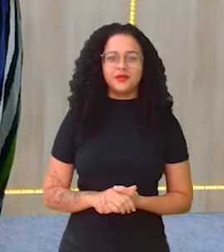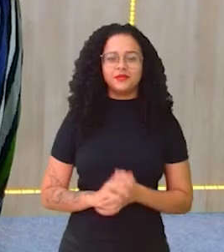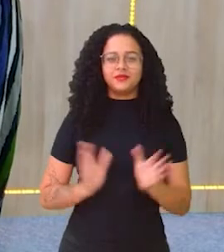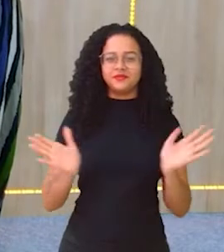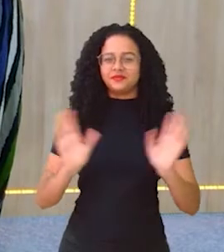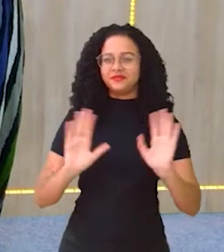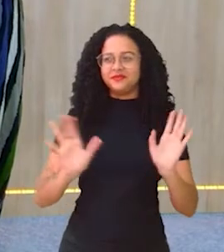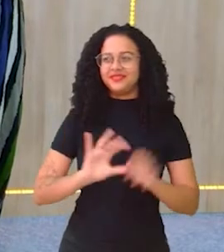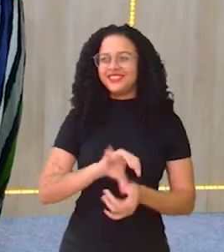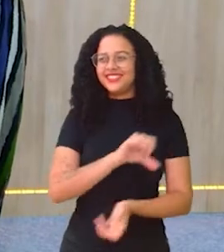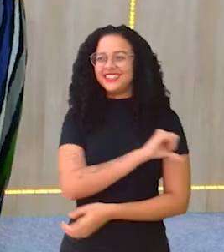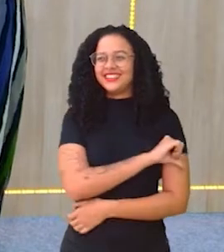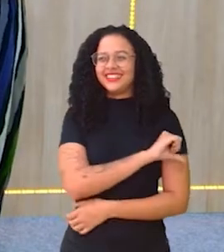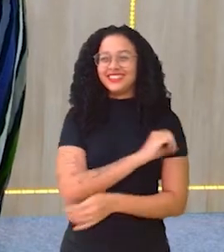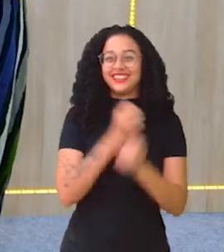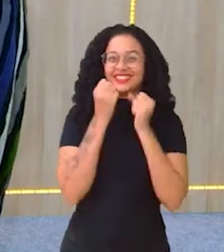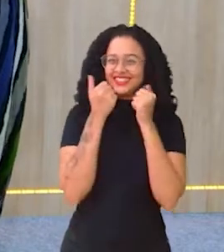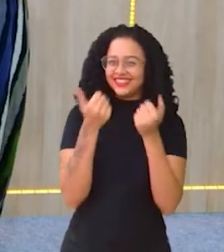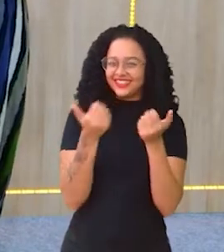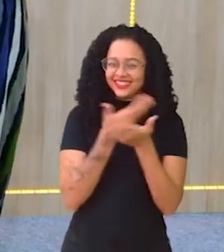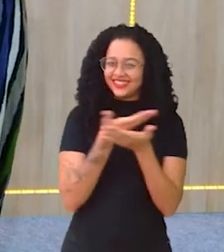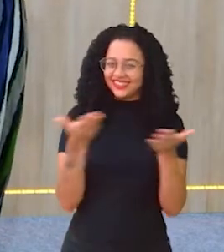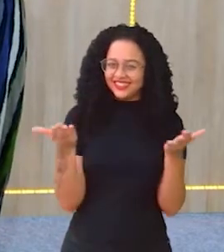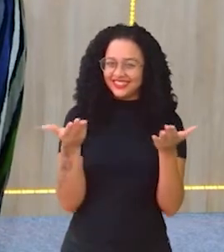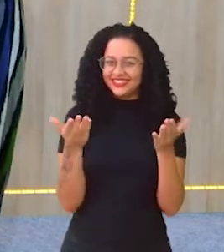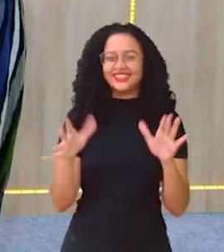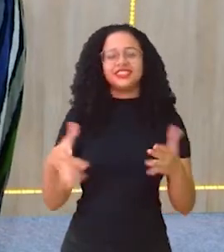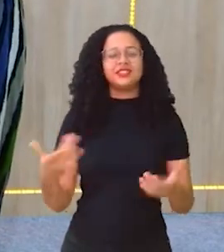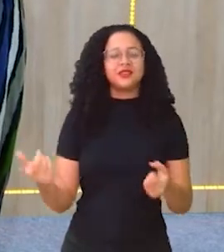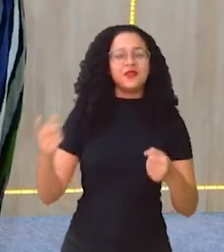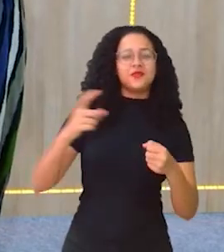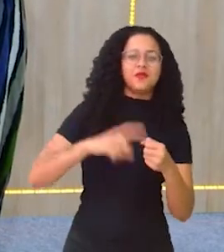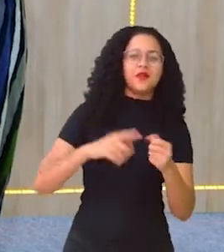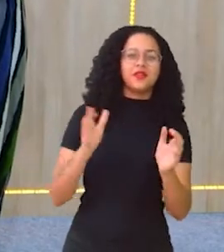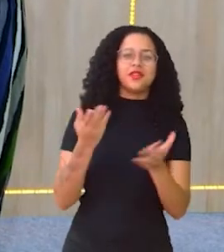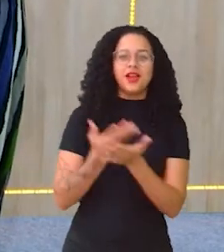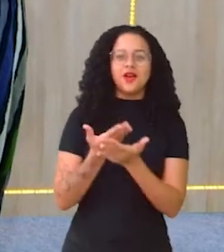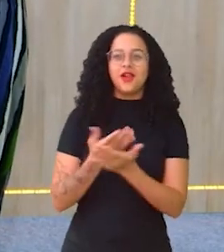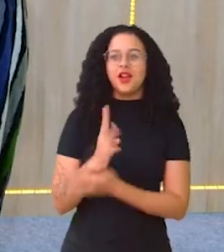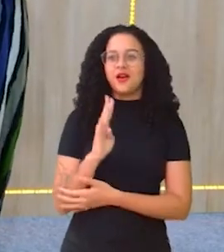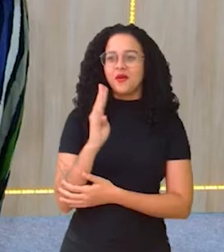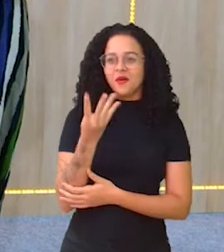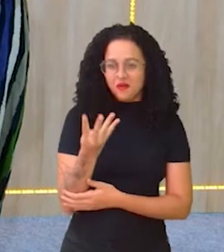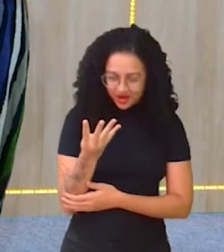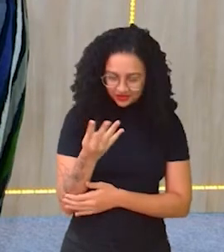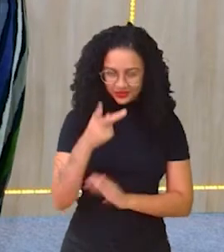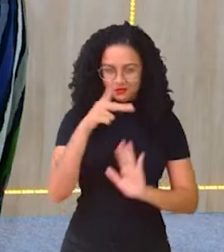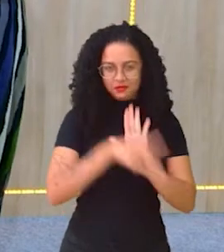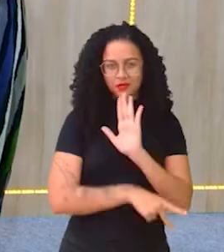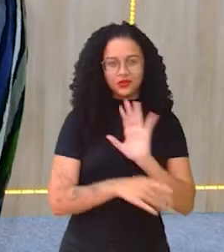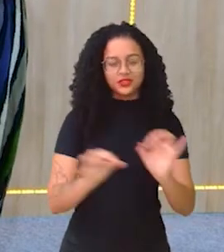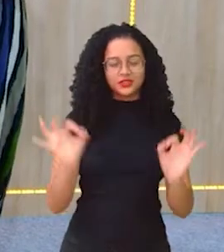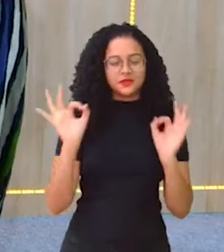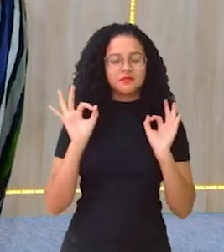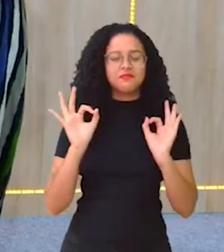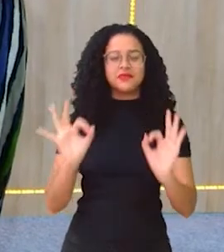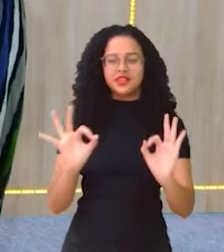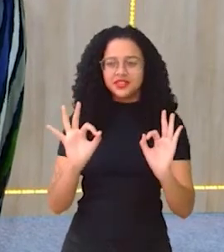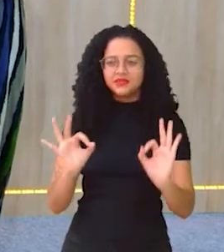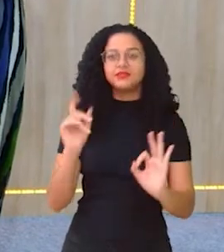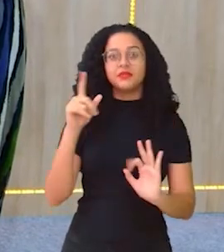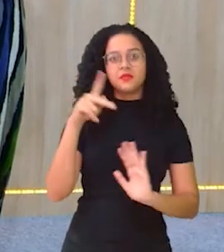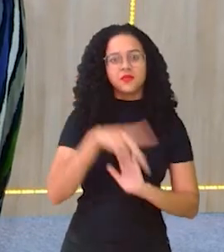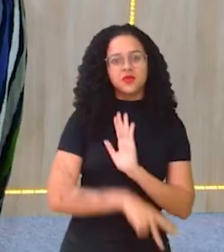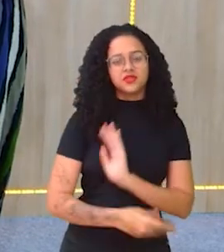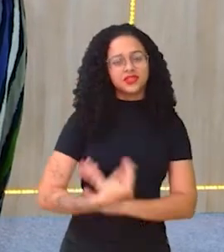Olá, nono ano, tudo bem com vocês? Estamos aqui de volta para a aula 4 desse projeto massa, que é o